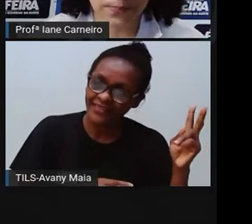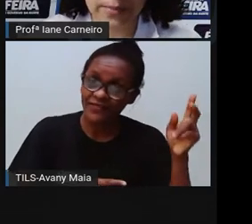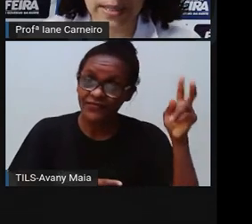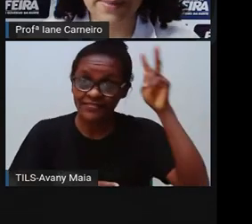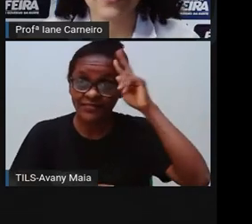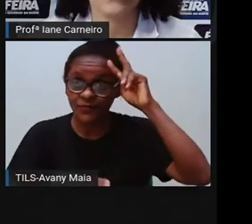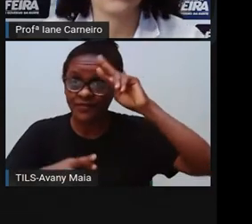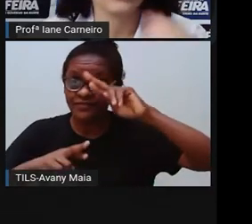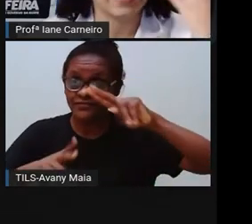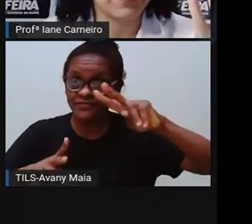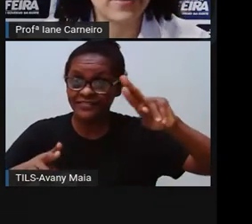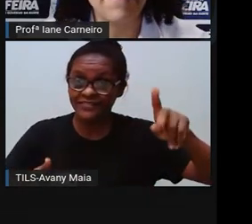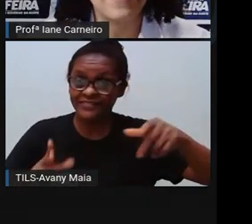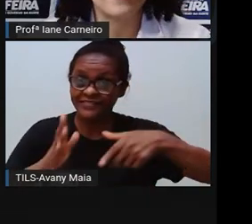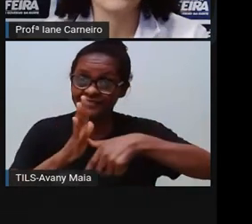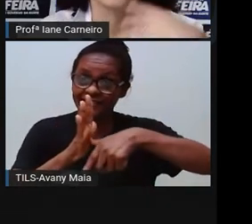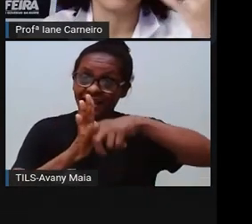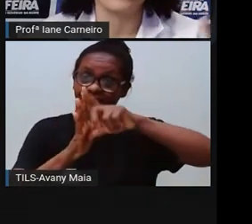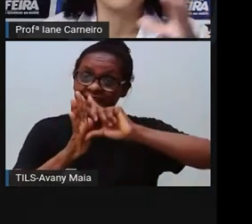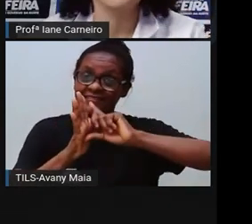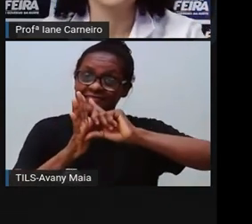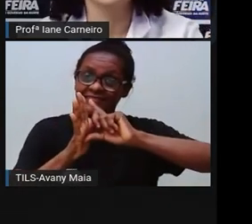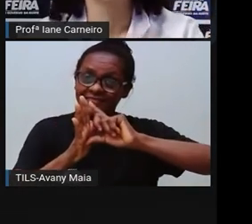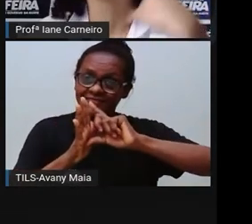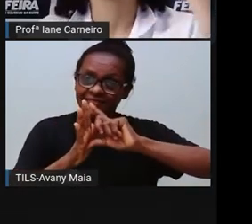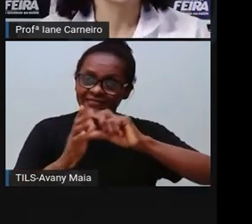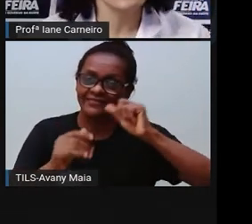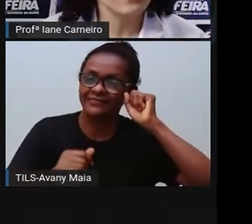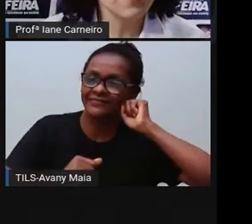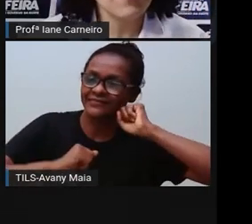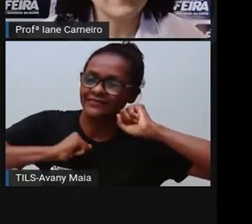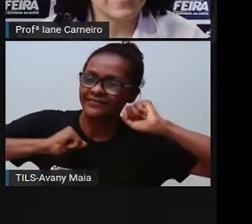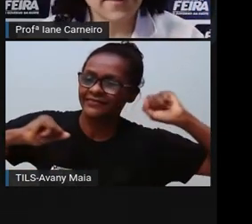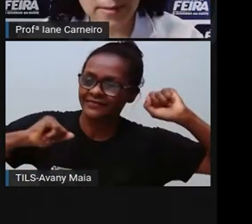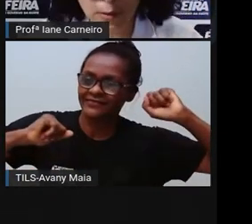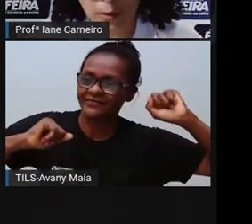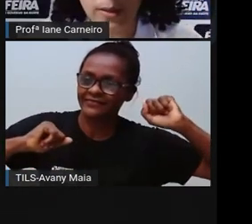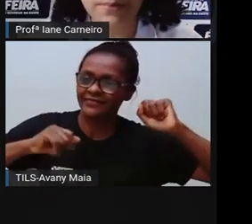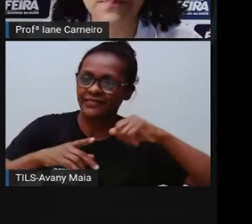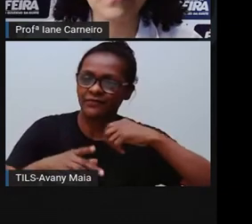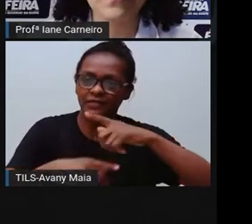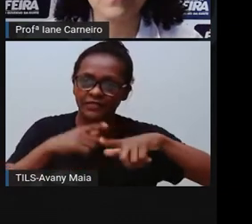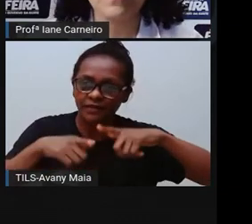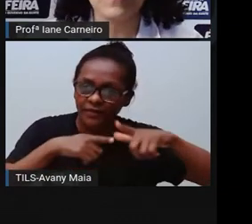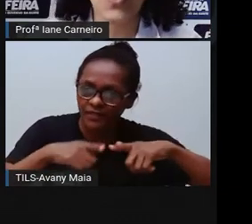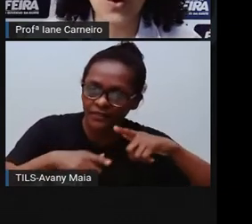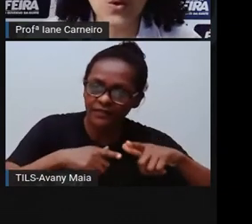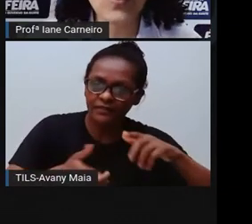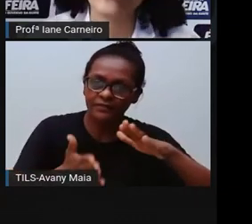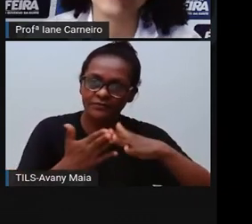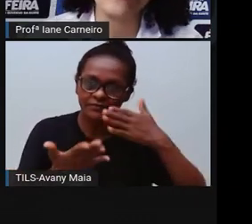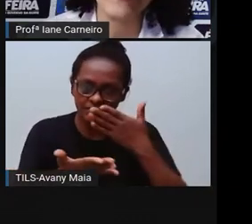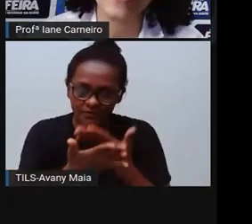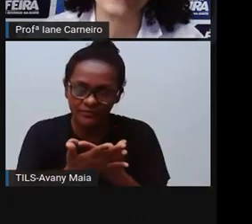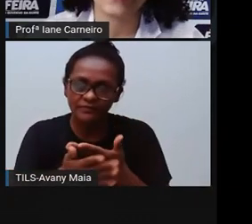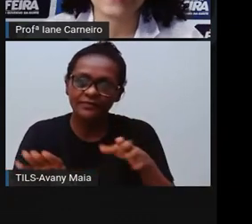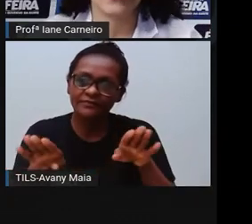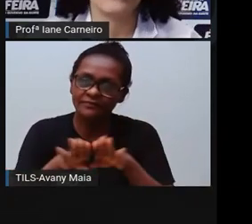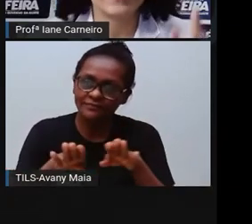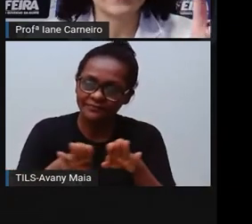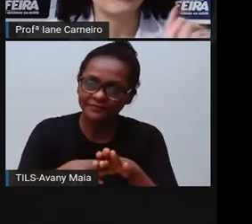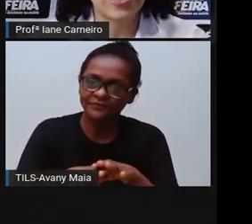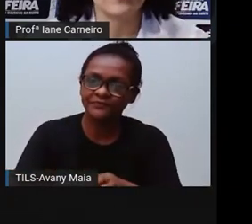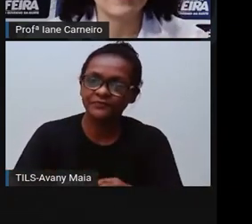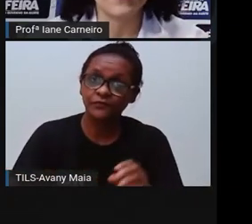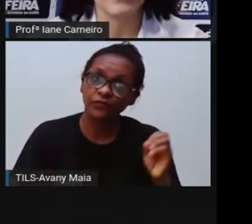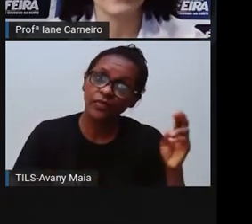cedo, né, para poder ir para o trabalho com o papai e a mamãe e para você ir para a escola. Ou quando você não estiver indo para a escola,